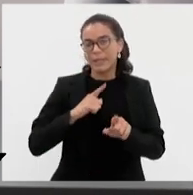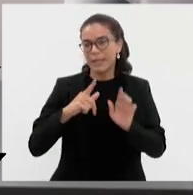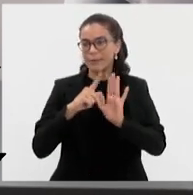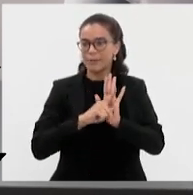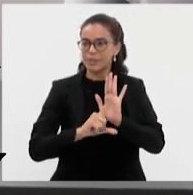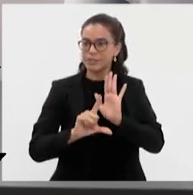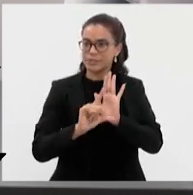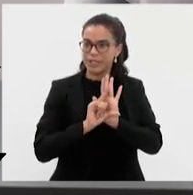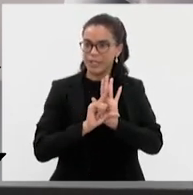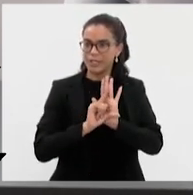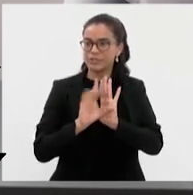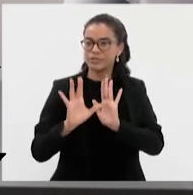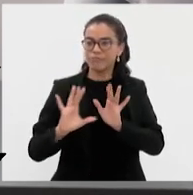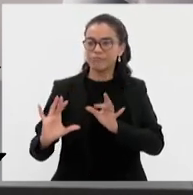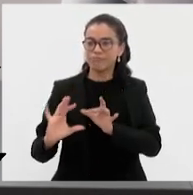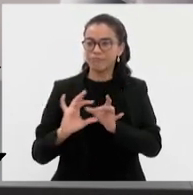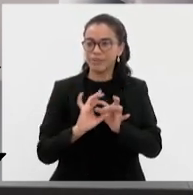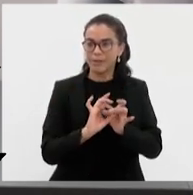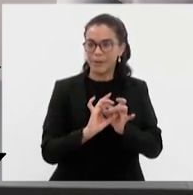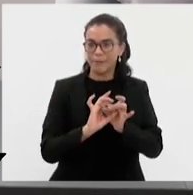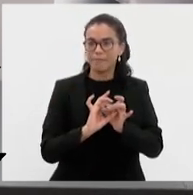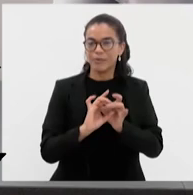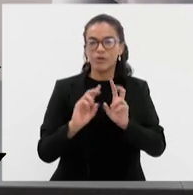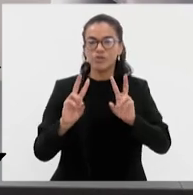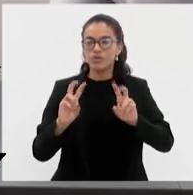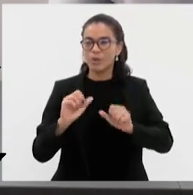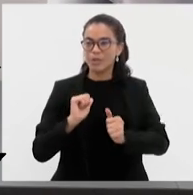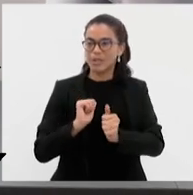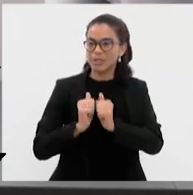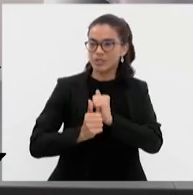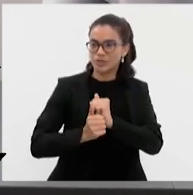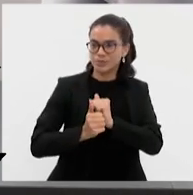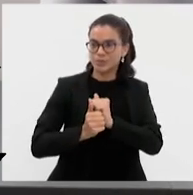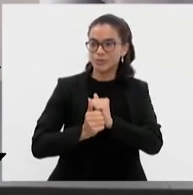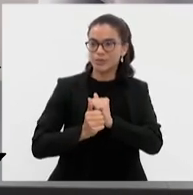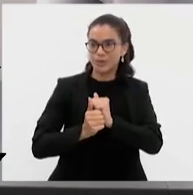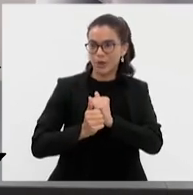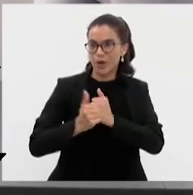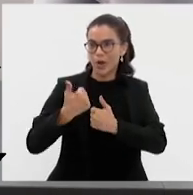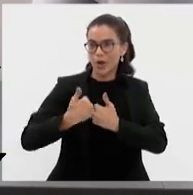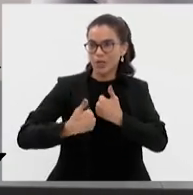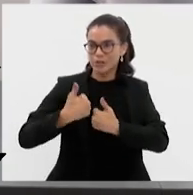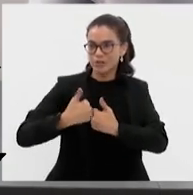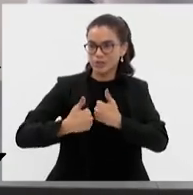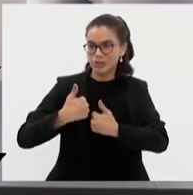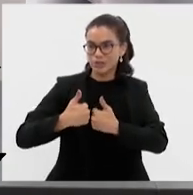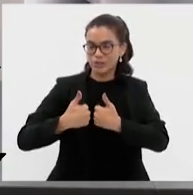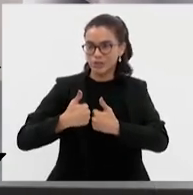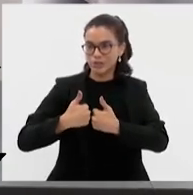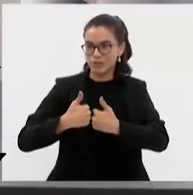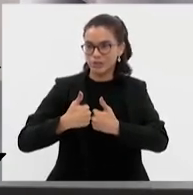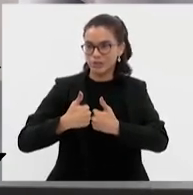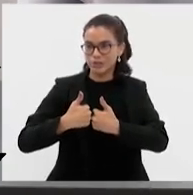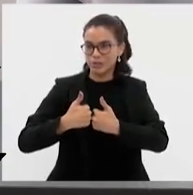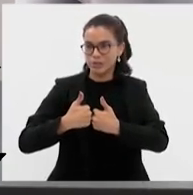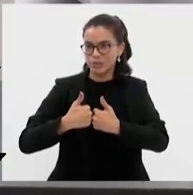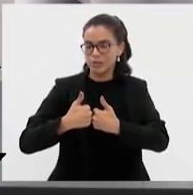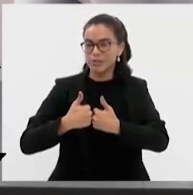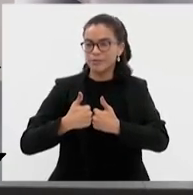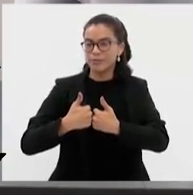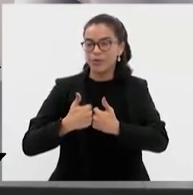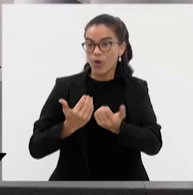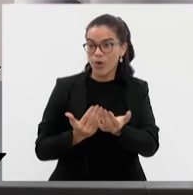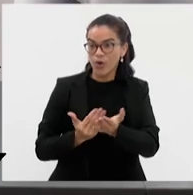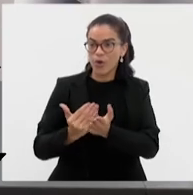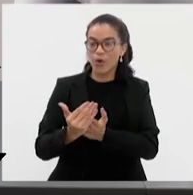projetos relacionados à pauta de esporte, né? Relacionado à pauta de esporte, eu gostaria de